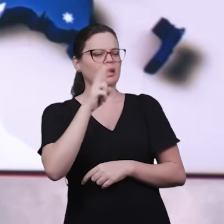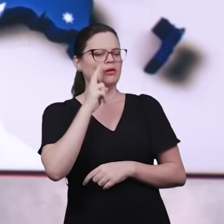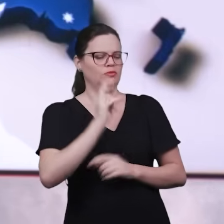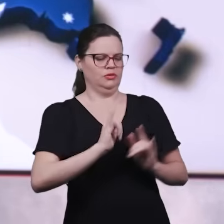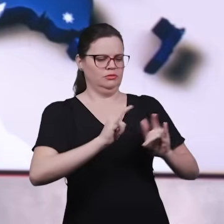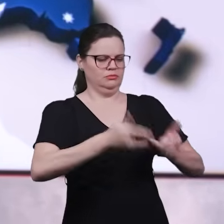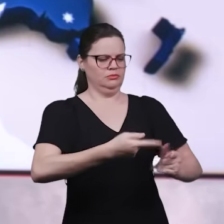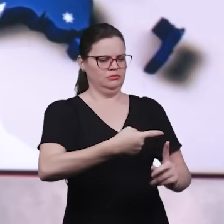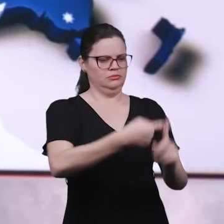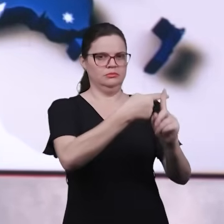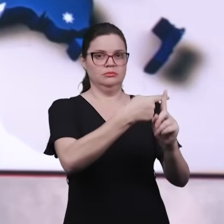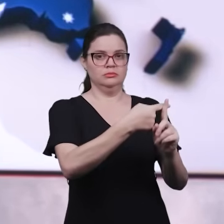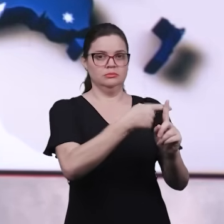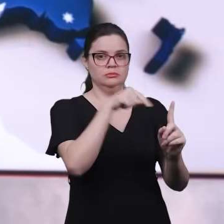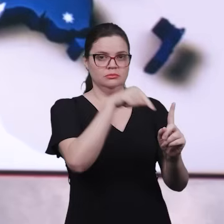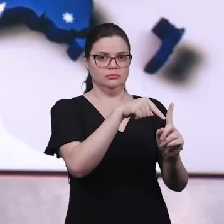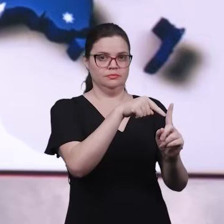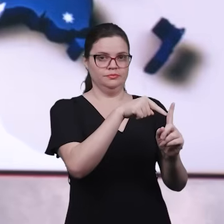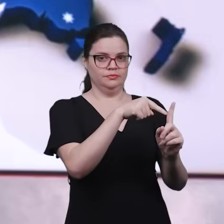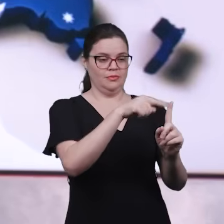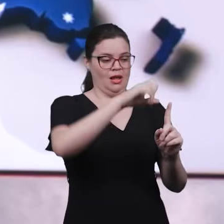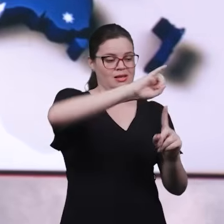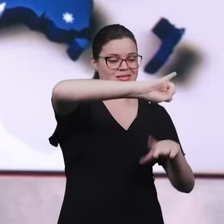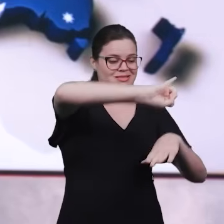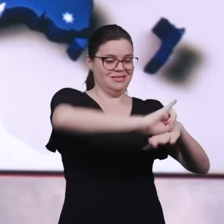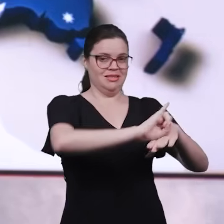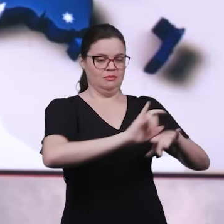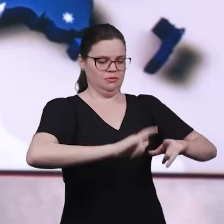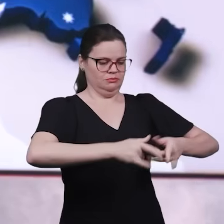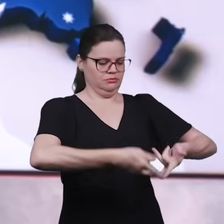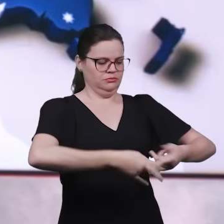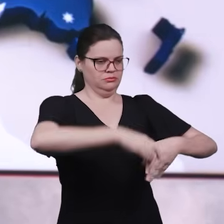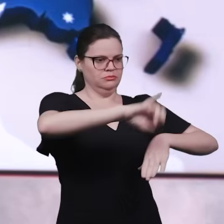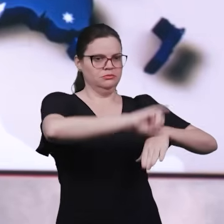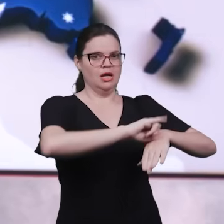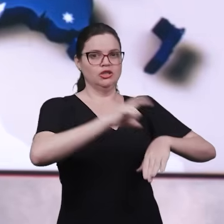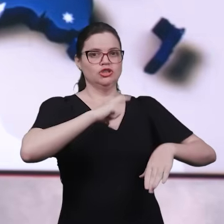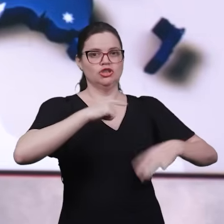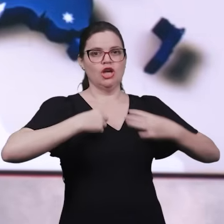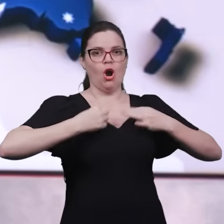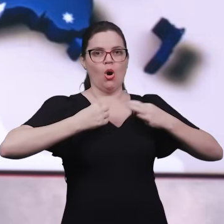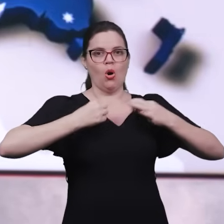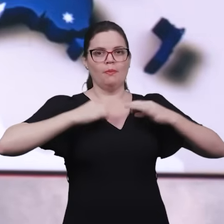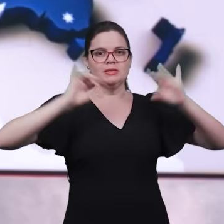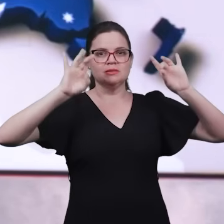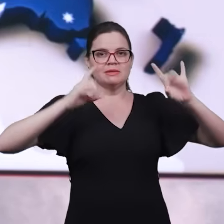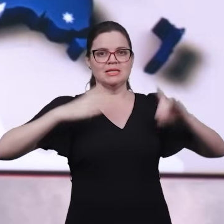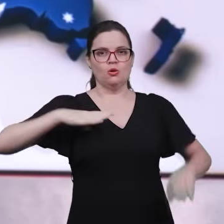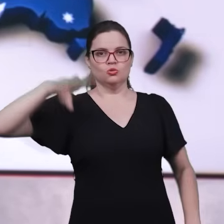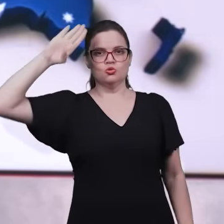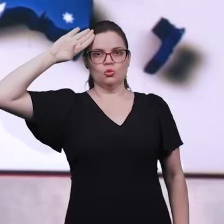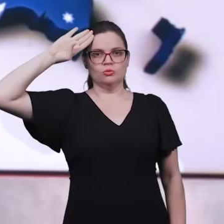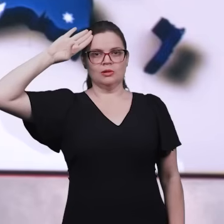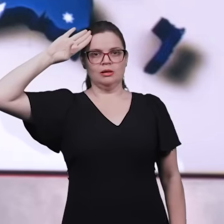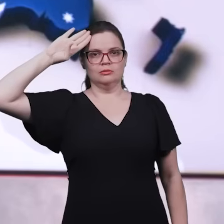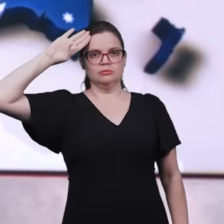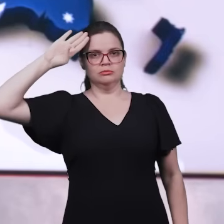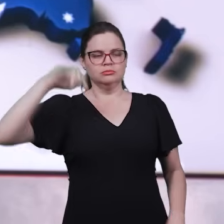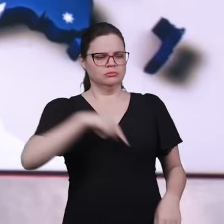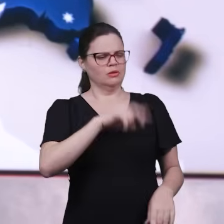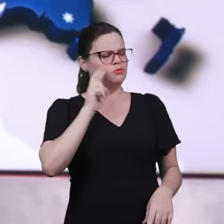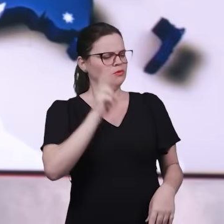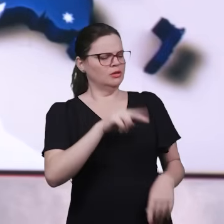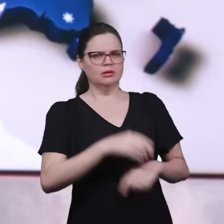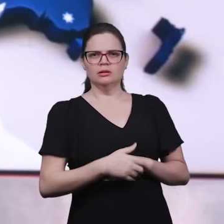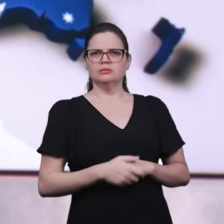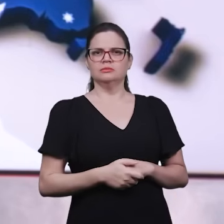um túmulo. Em cima do túmulo eu via o uniforme de um soldado.